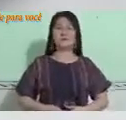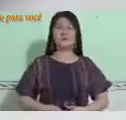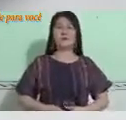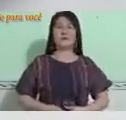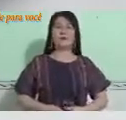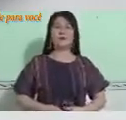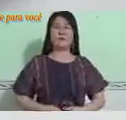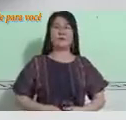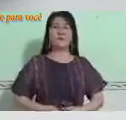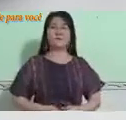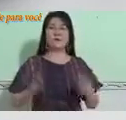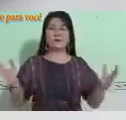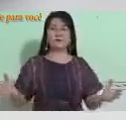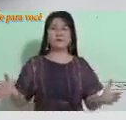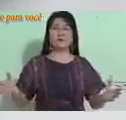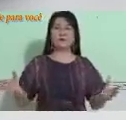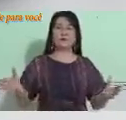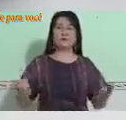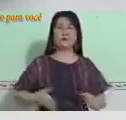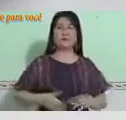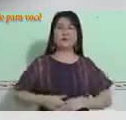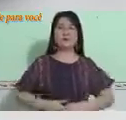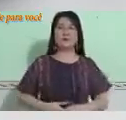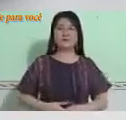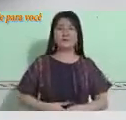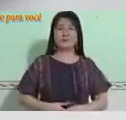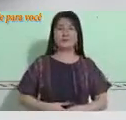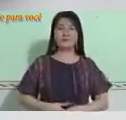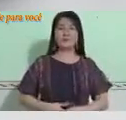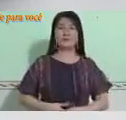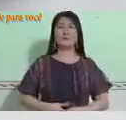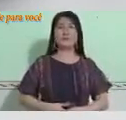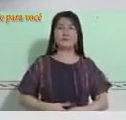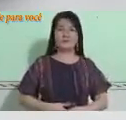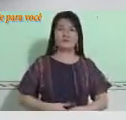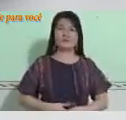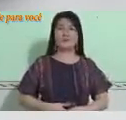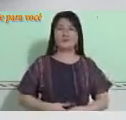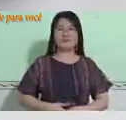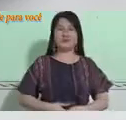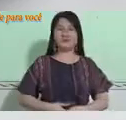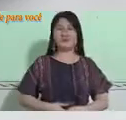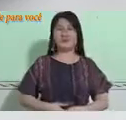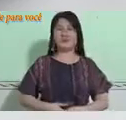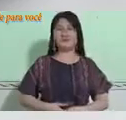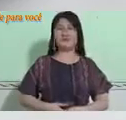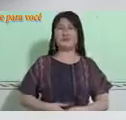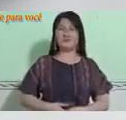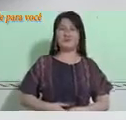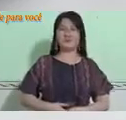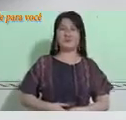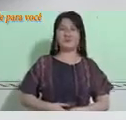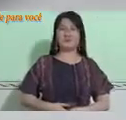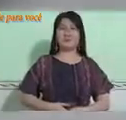Nesse caso, é importante agendar uma consulta como clínico geral, neurologista ou geriatra,